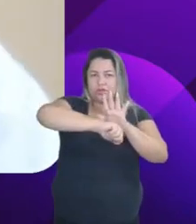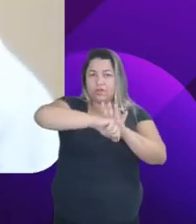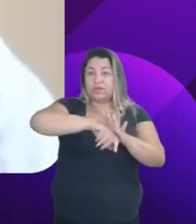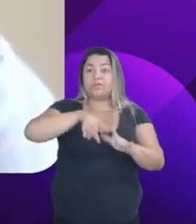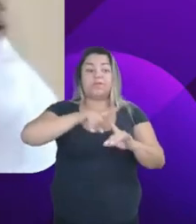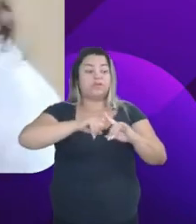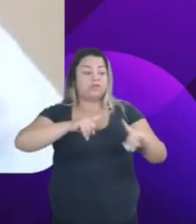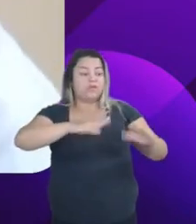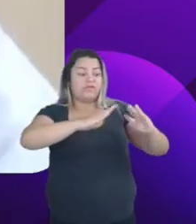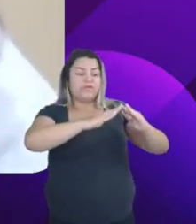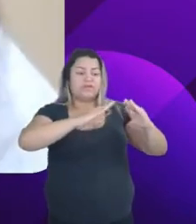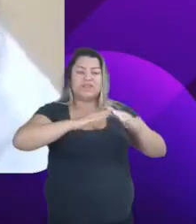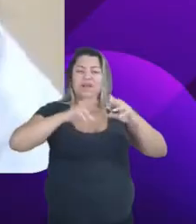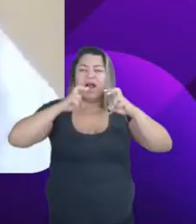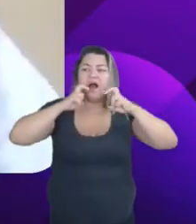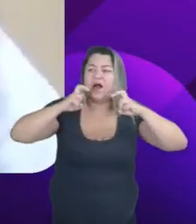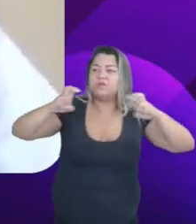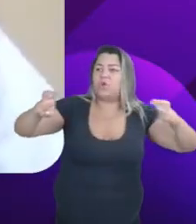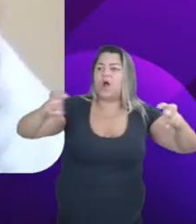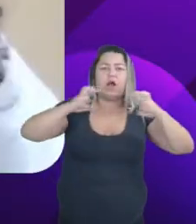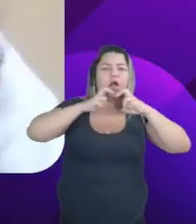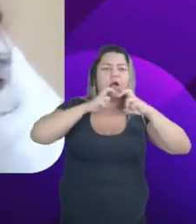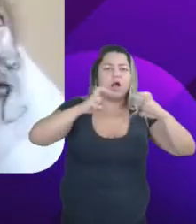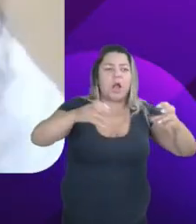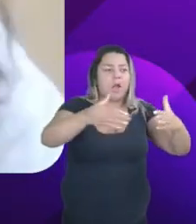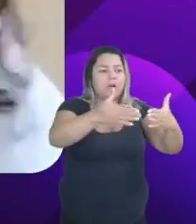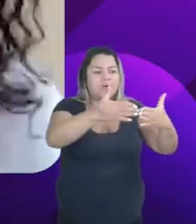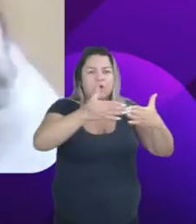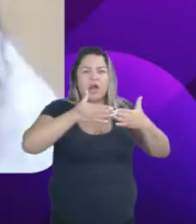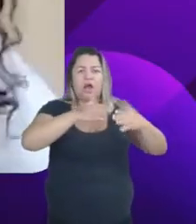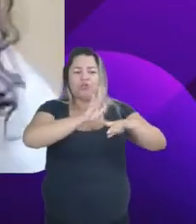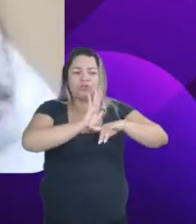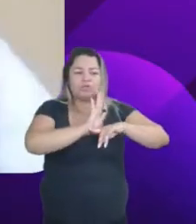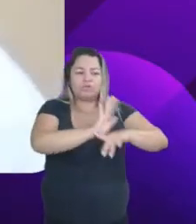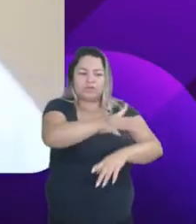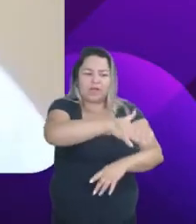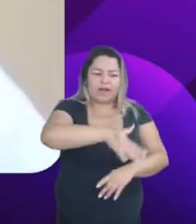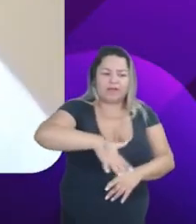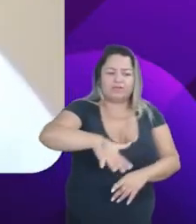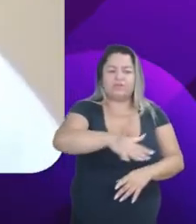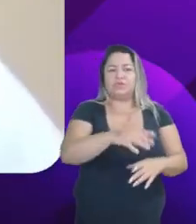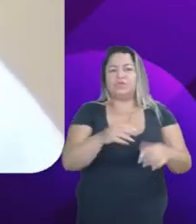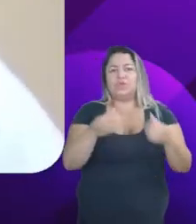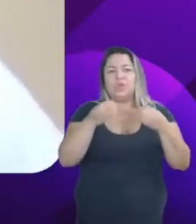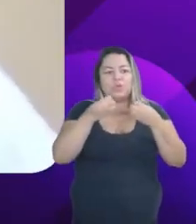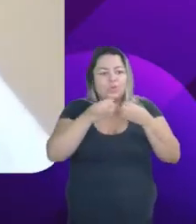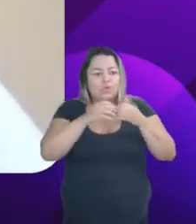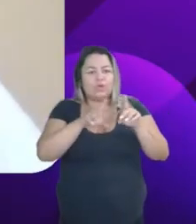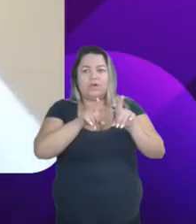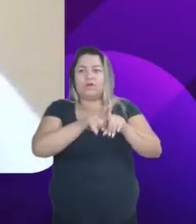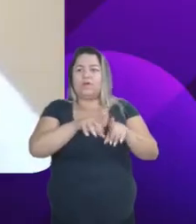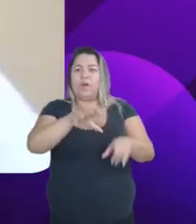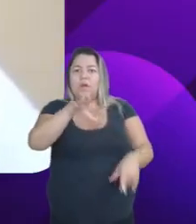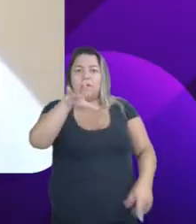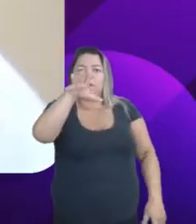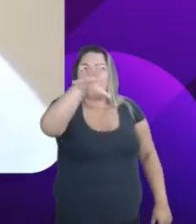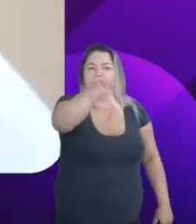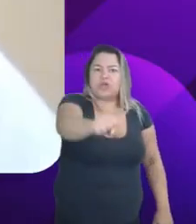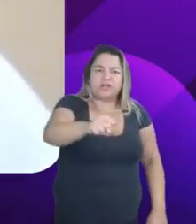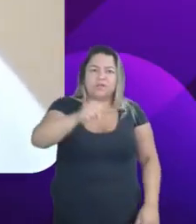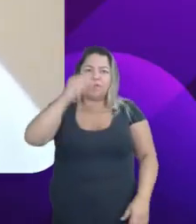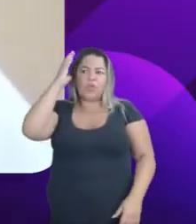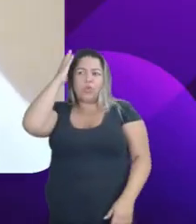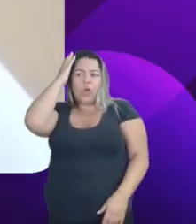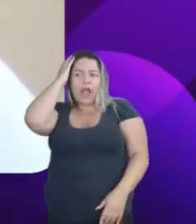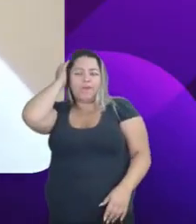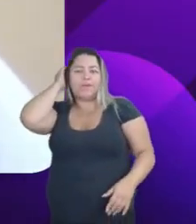nossa vizinha que está gritando do lado, quando a gente está numa festa na praça, no meio da rua, no shopping, vê uma menina ser puxada pelo cabelo, apertada pelo braço